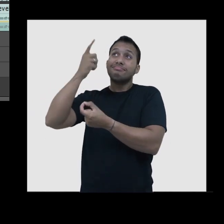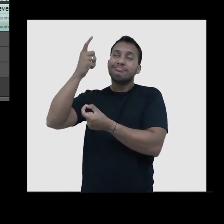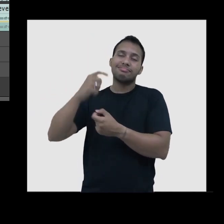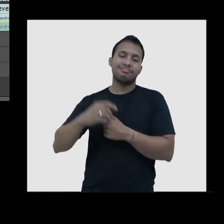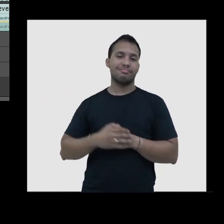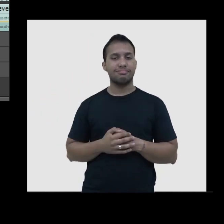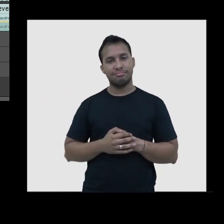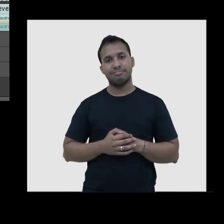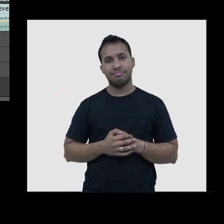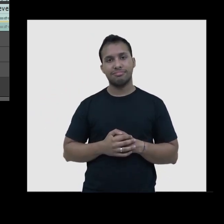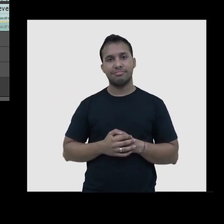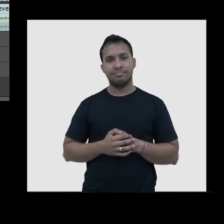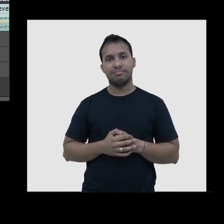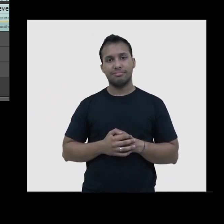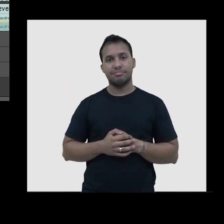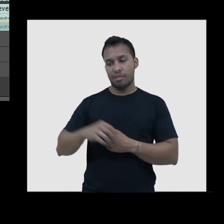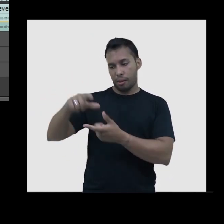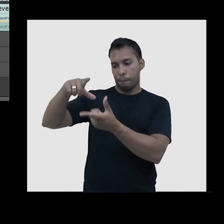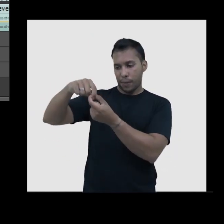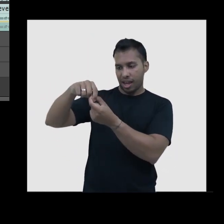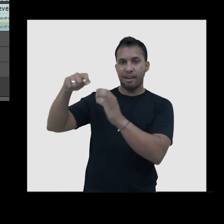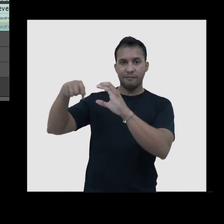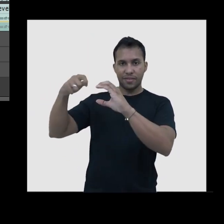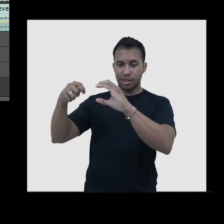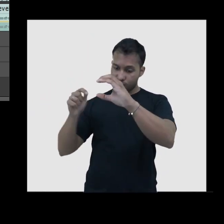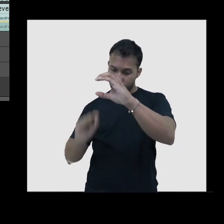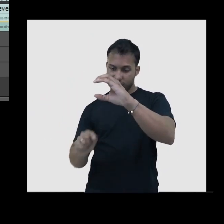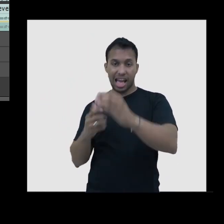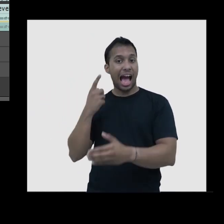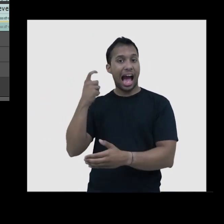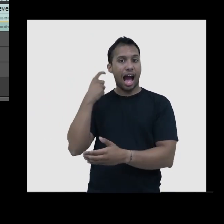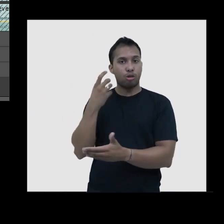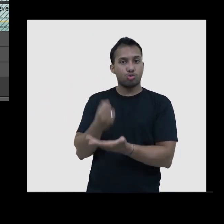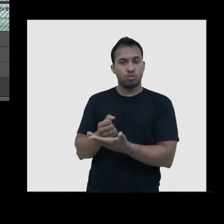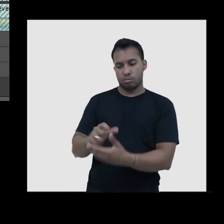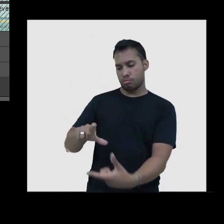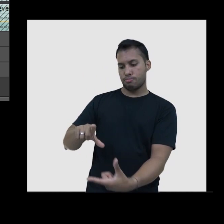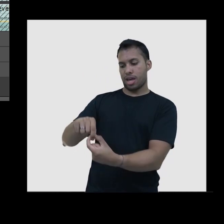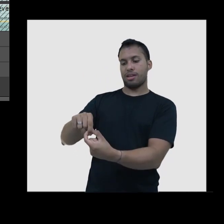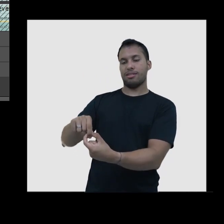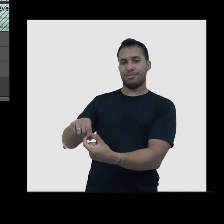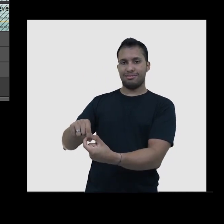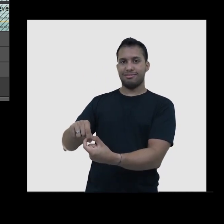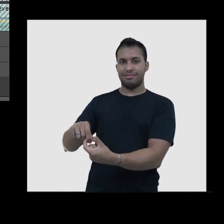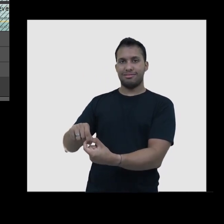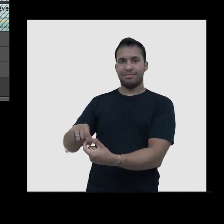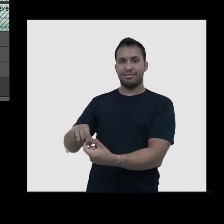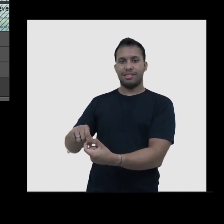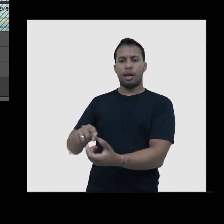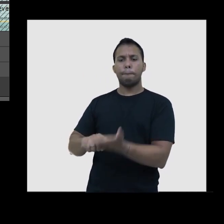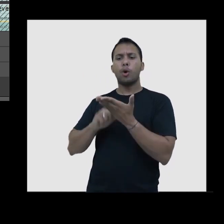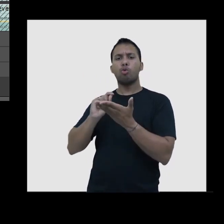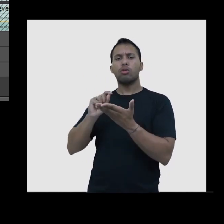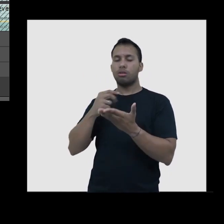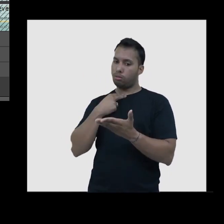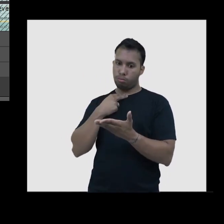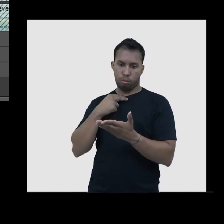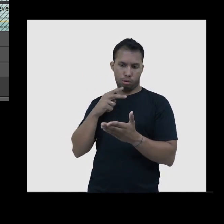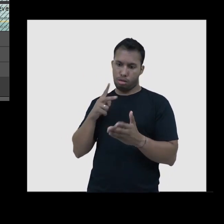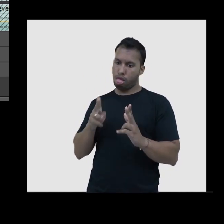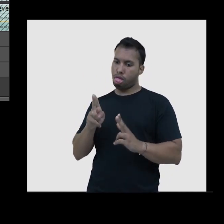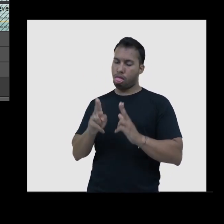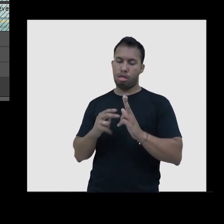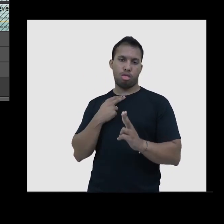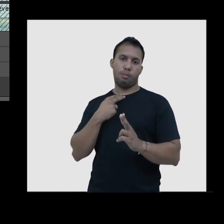vídeo, ó. E eu vou colocar um cadeadinho aqui também, ó, na camada de áudio. Ela fica achurada, mostrando que a gente não pode mexer